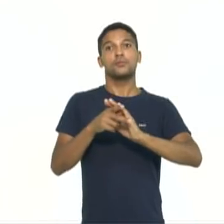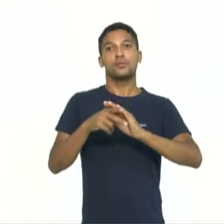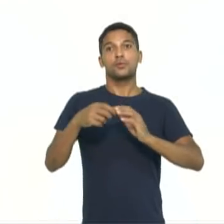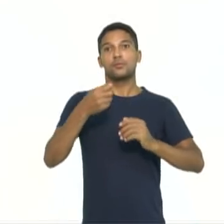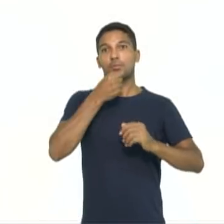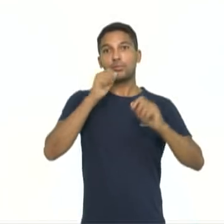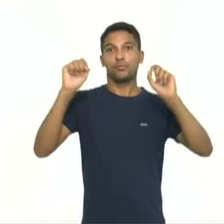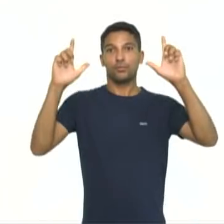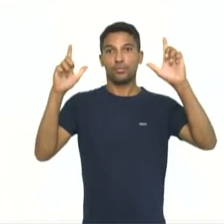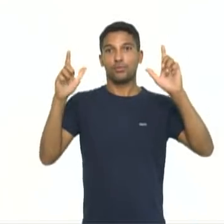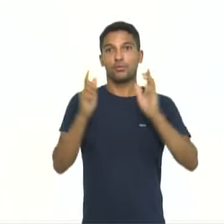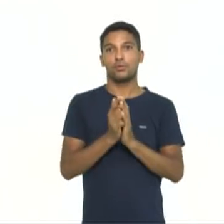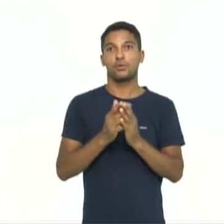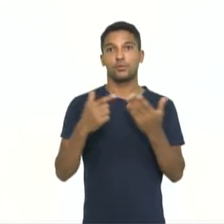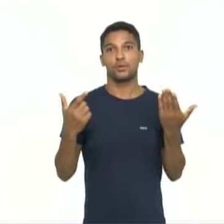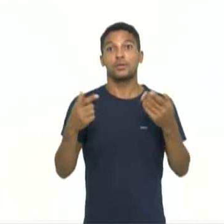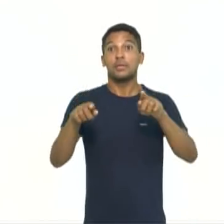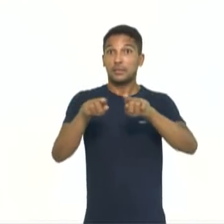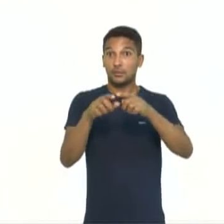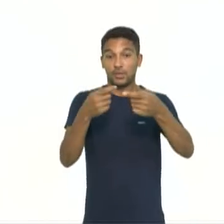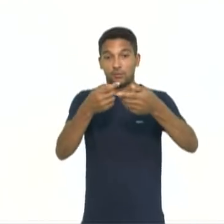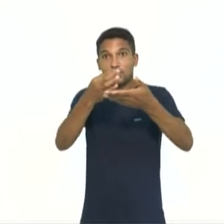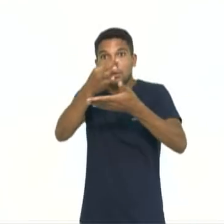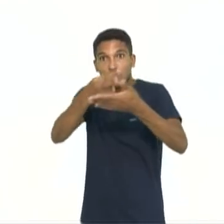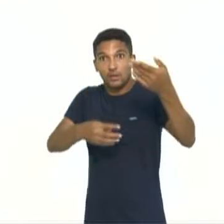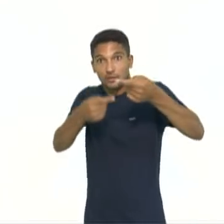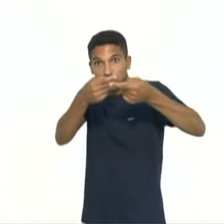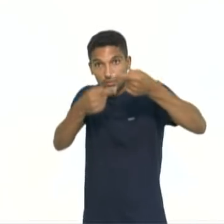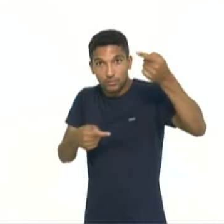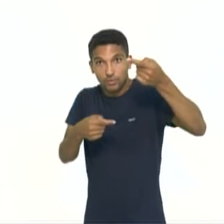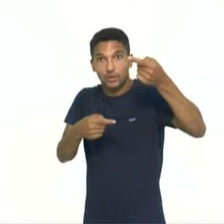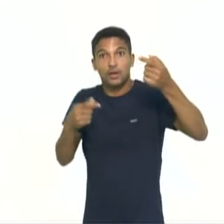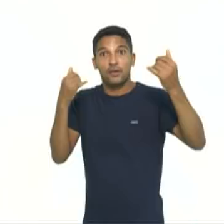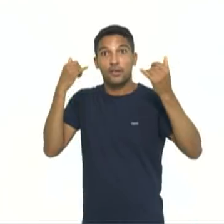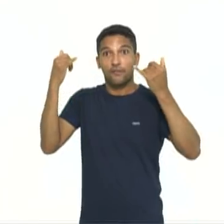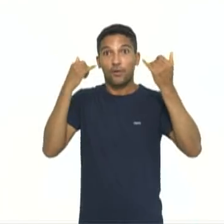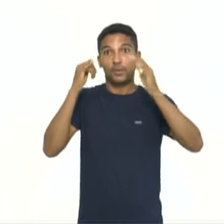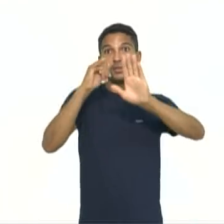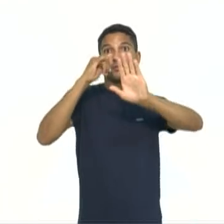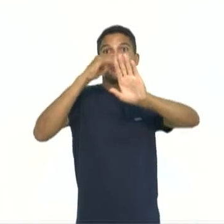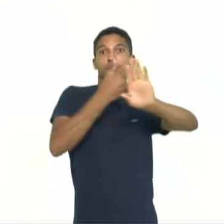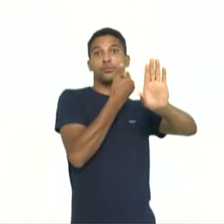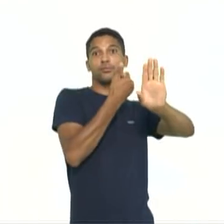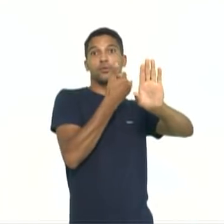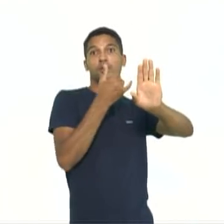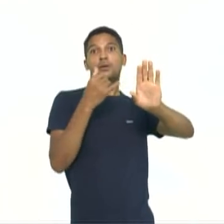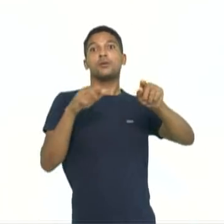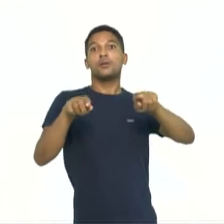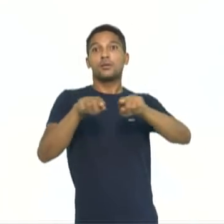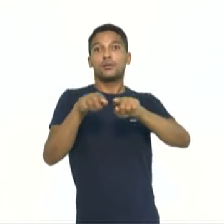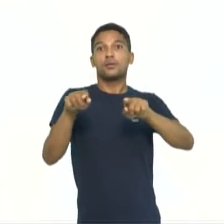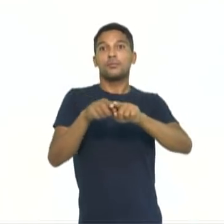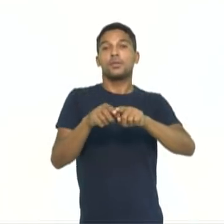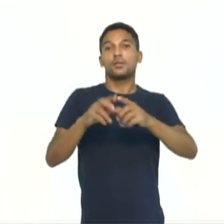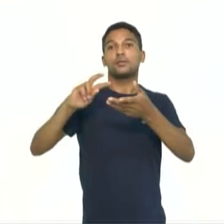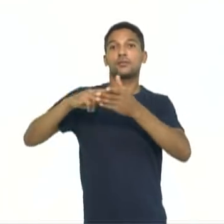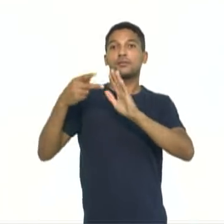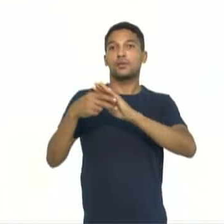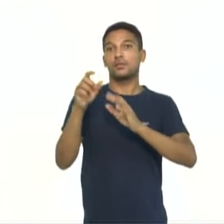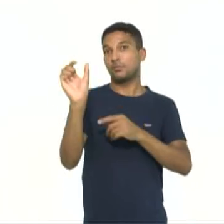textos informações explícitas e o significado de palavras ou expressões. Vamos fazer uma revisão